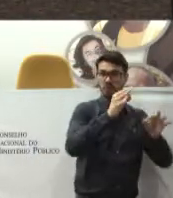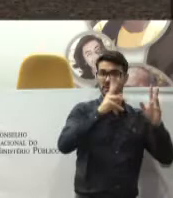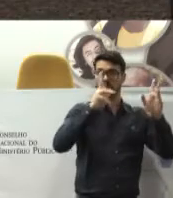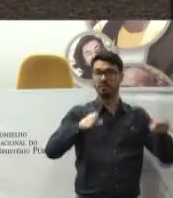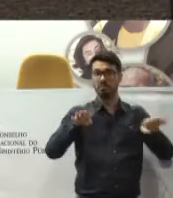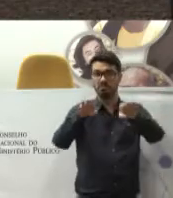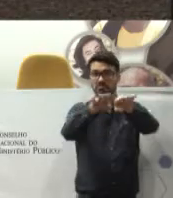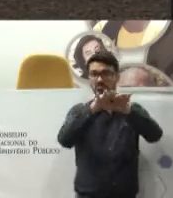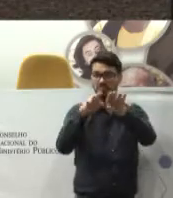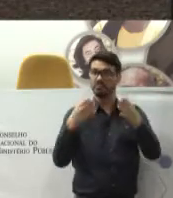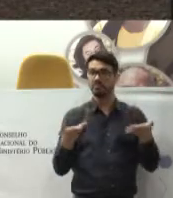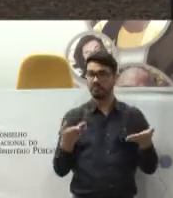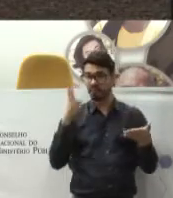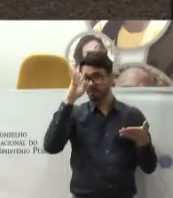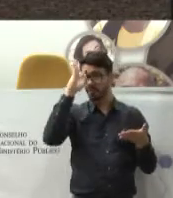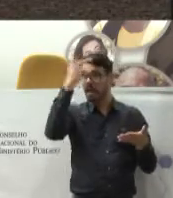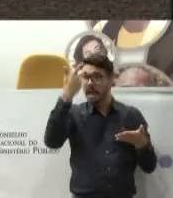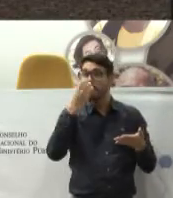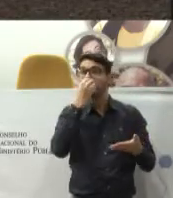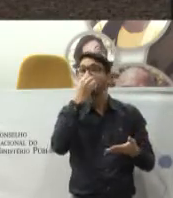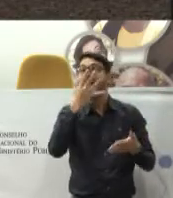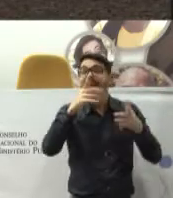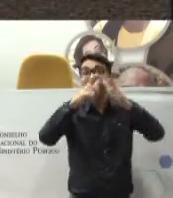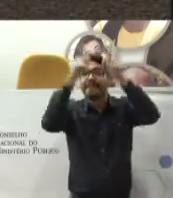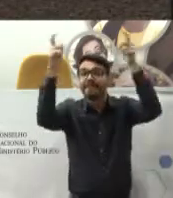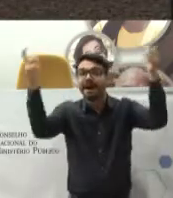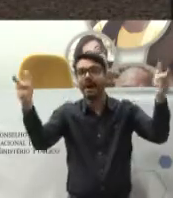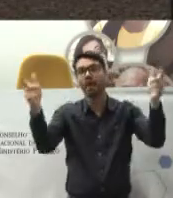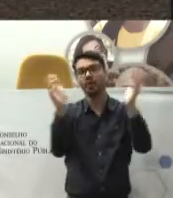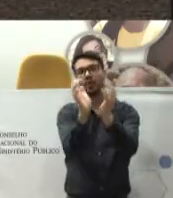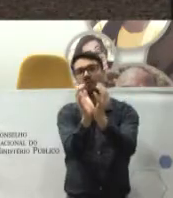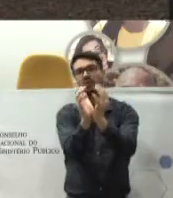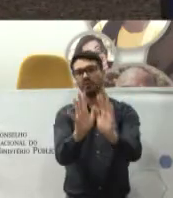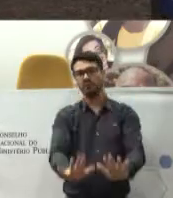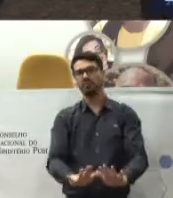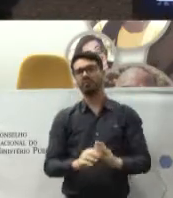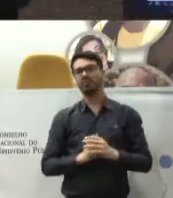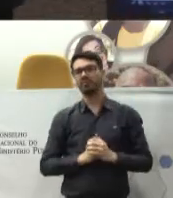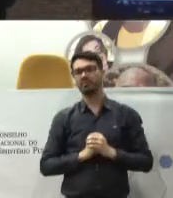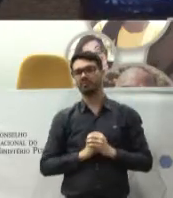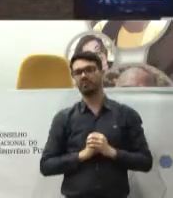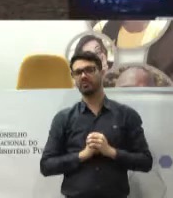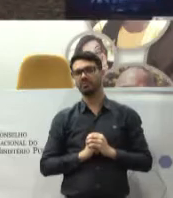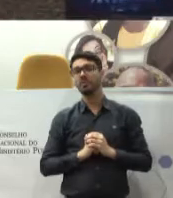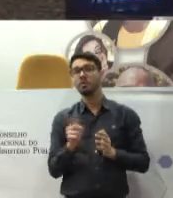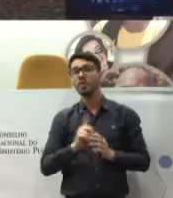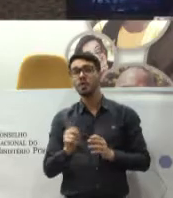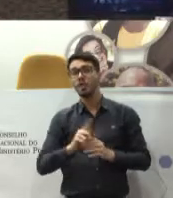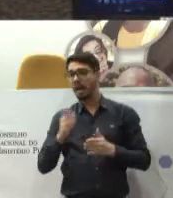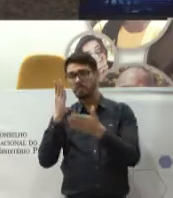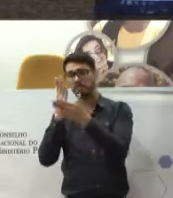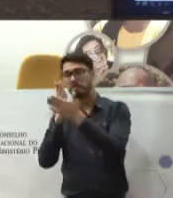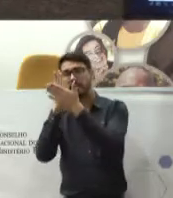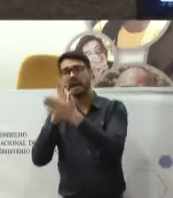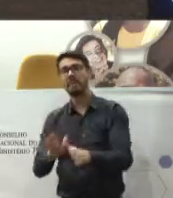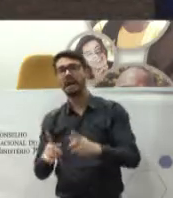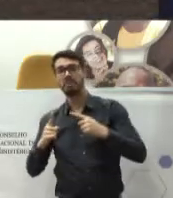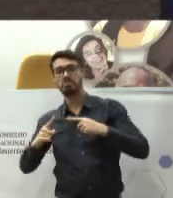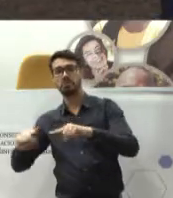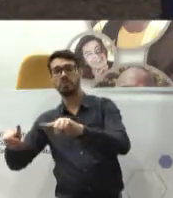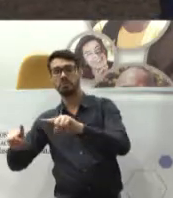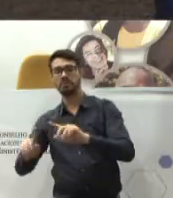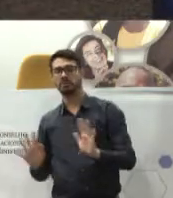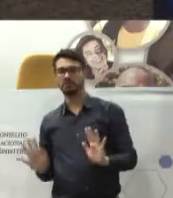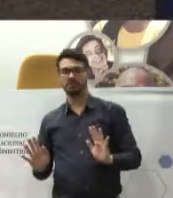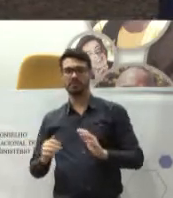compreender. Nós queremos o bem da coletividade. Nós não queremos realmente detonar o próprio poder público, tá?